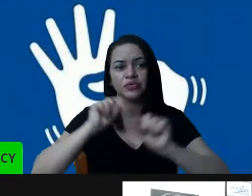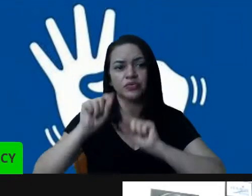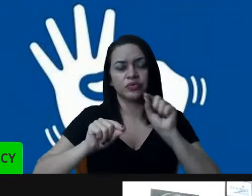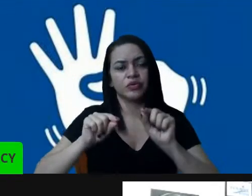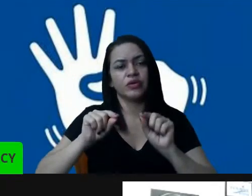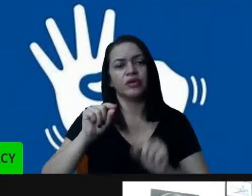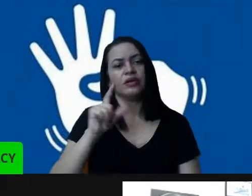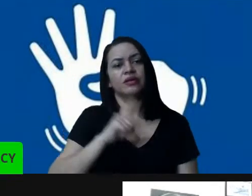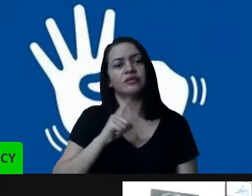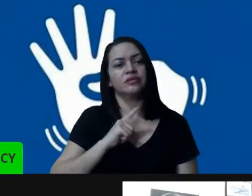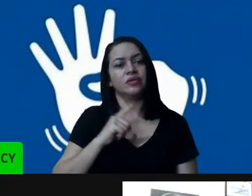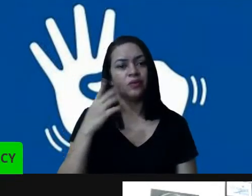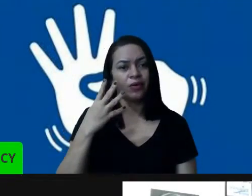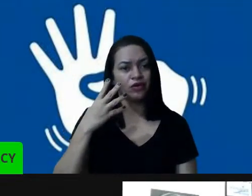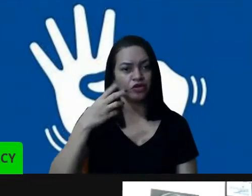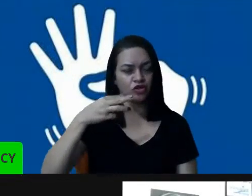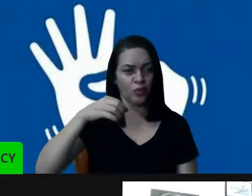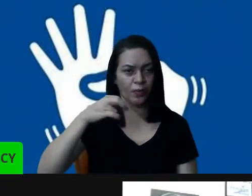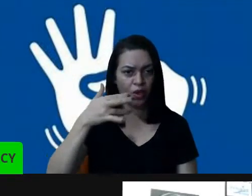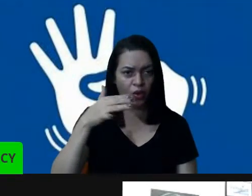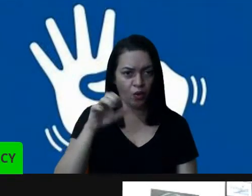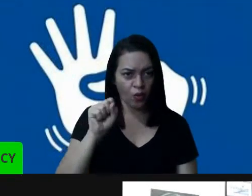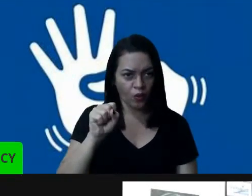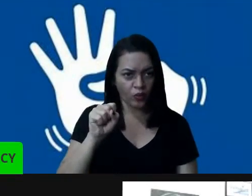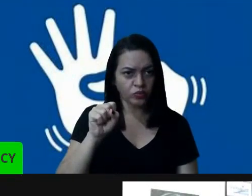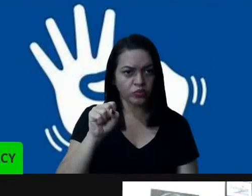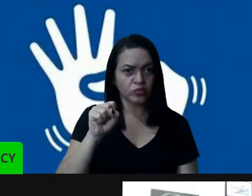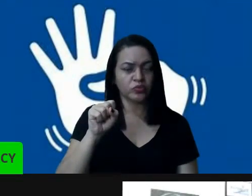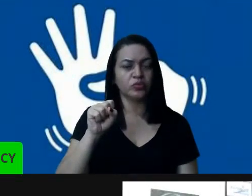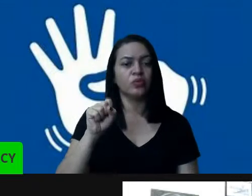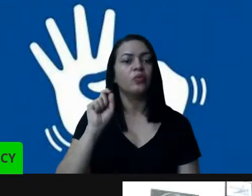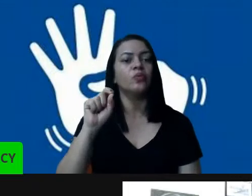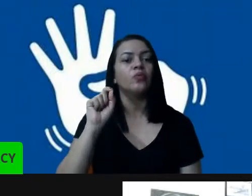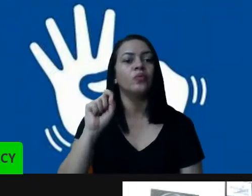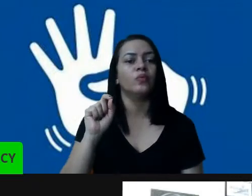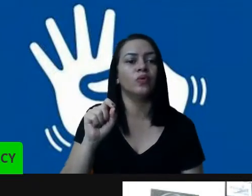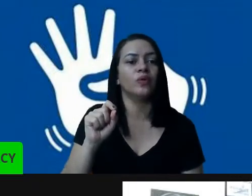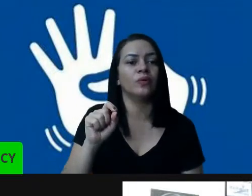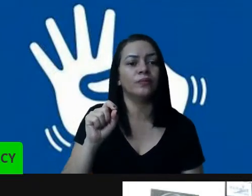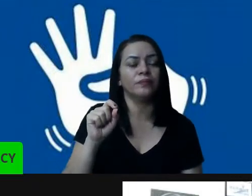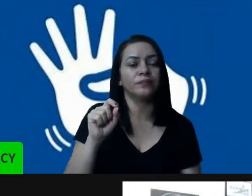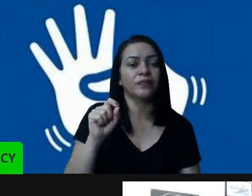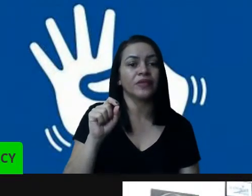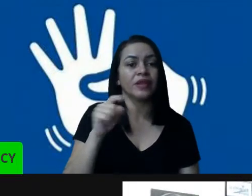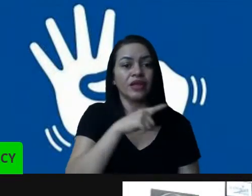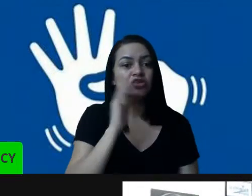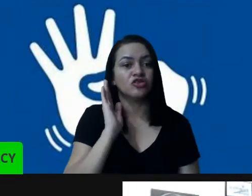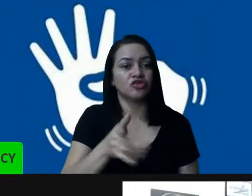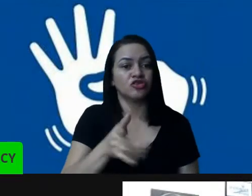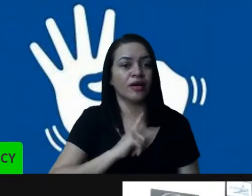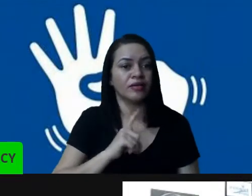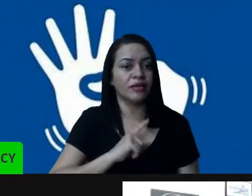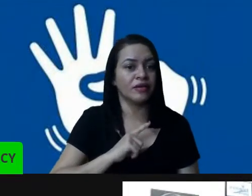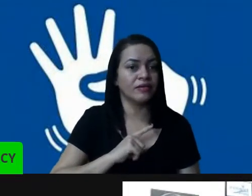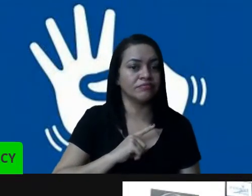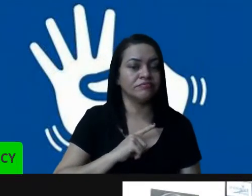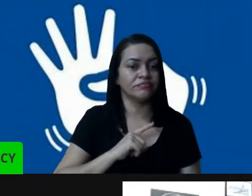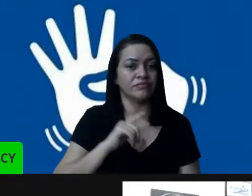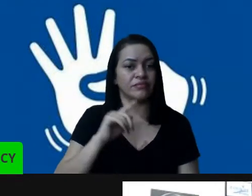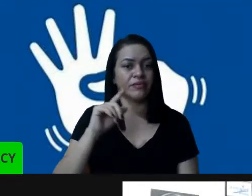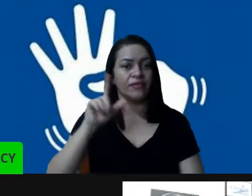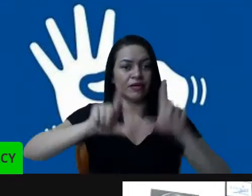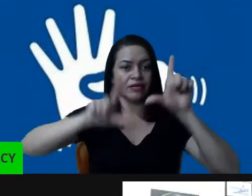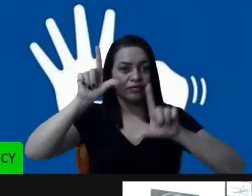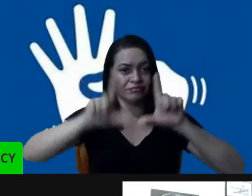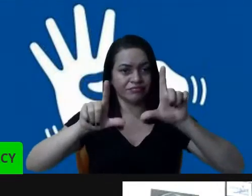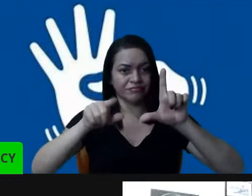de 2008, em que a TV ela já tem uma legendagem que é o closed